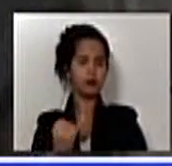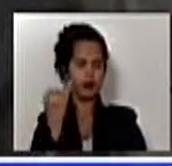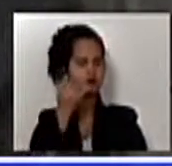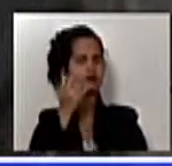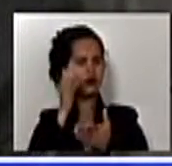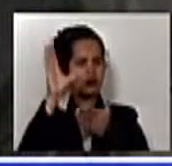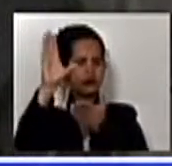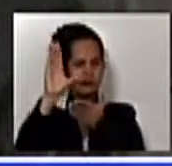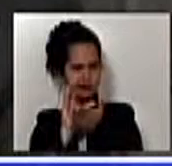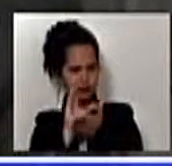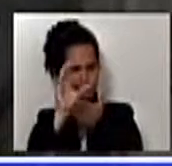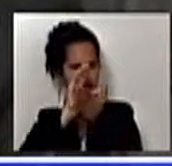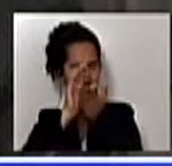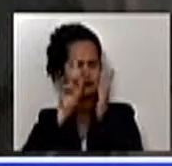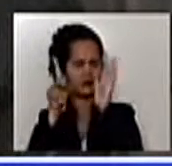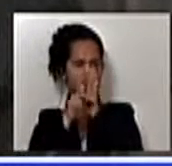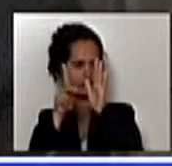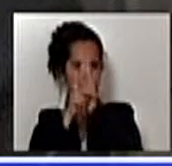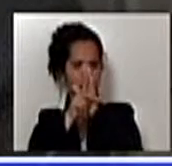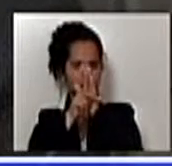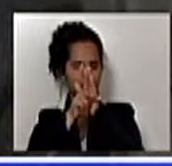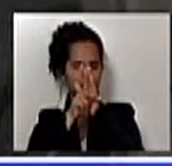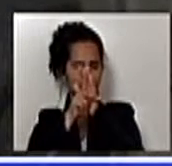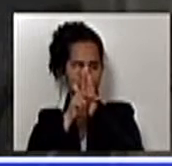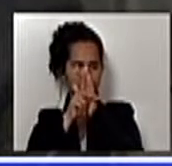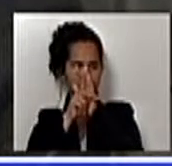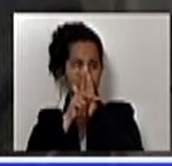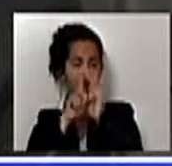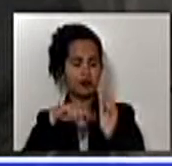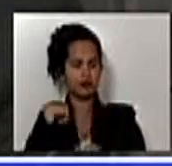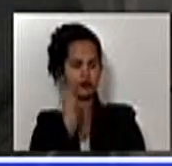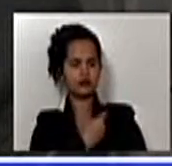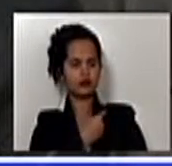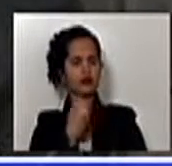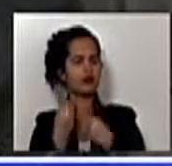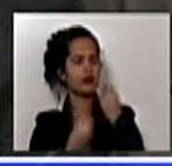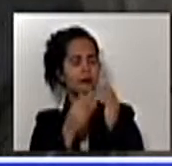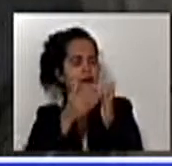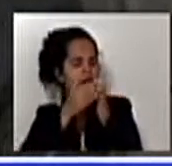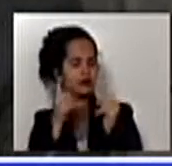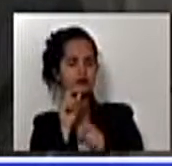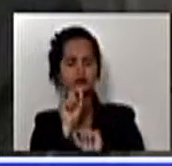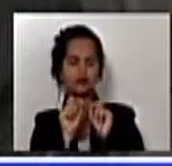para a vida institucional. Mas nós fazemos